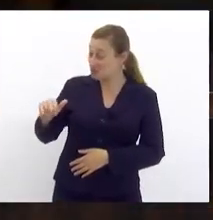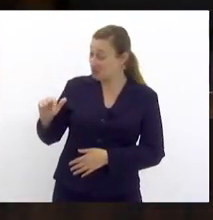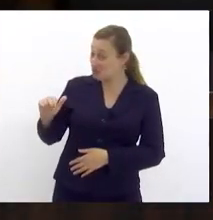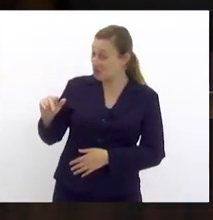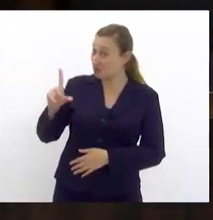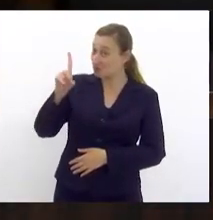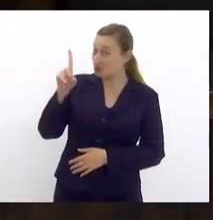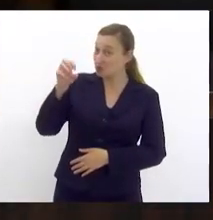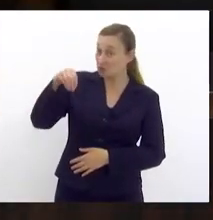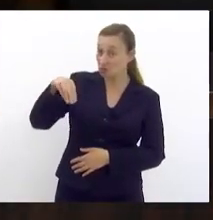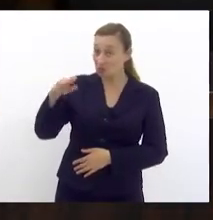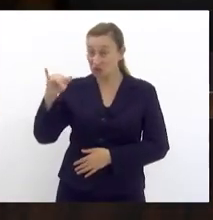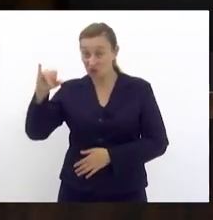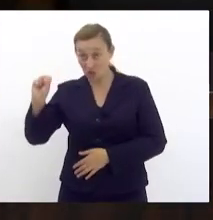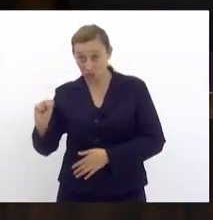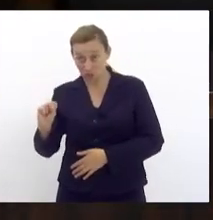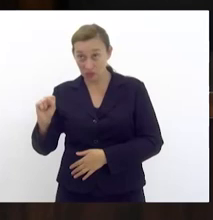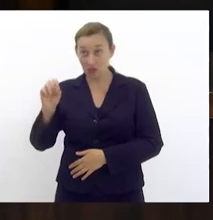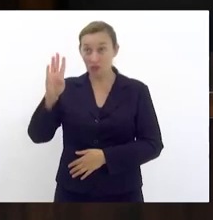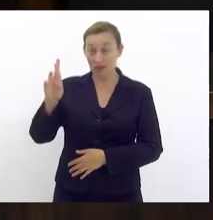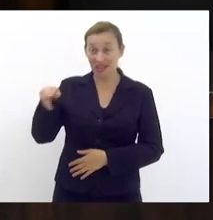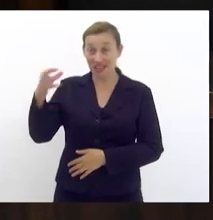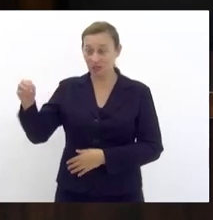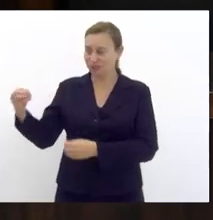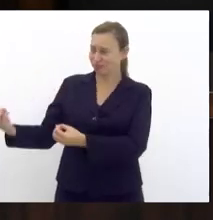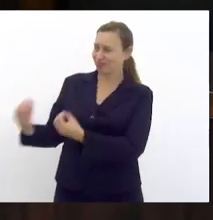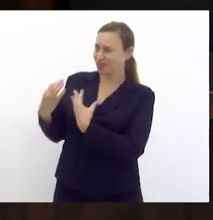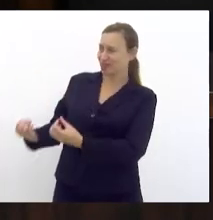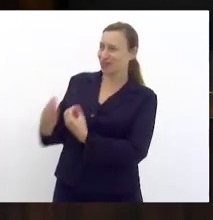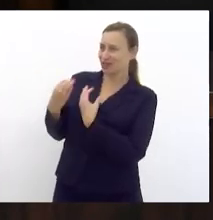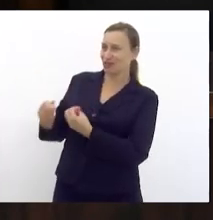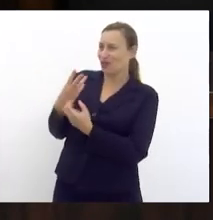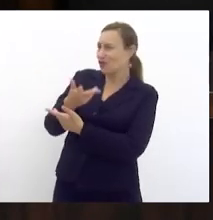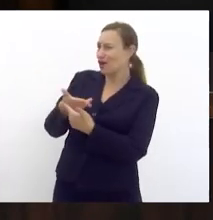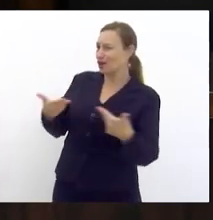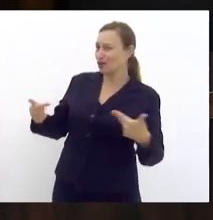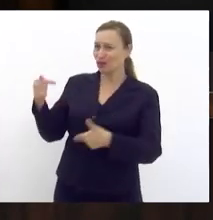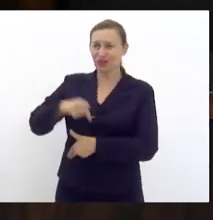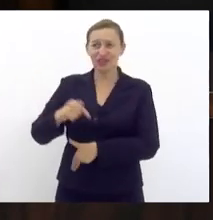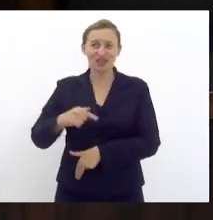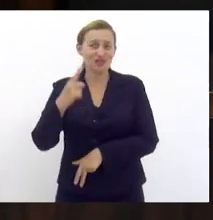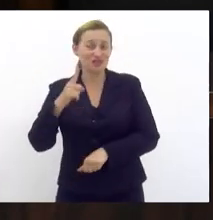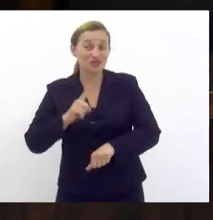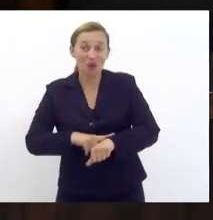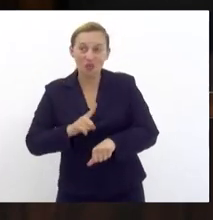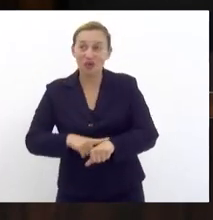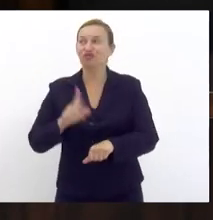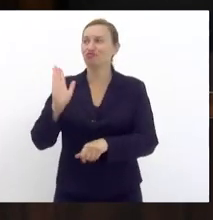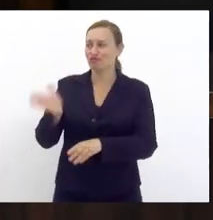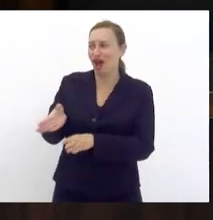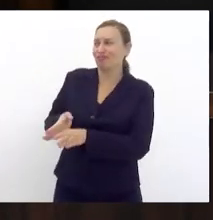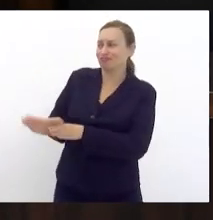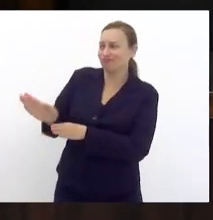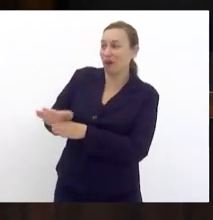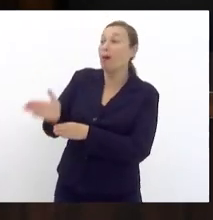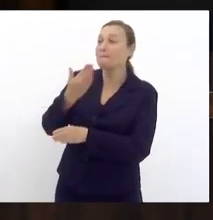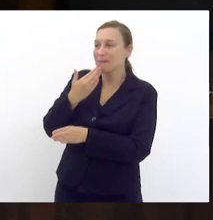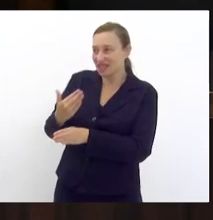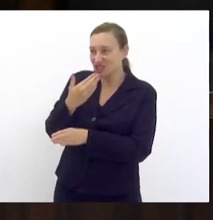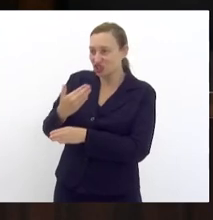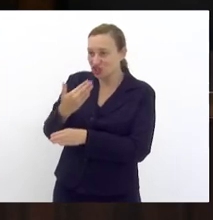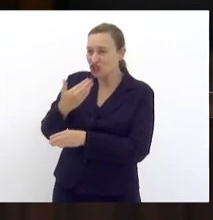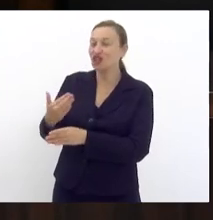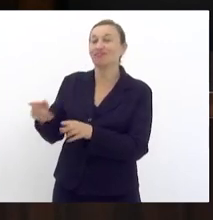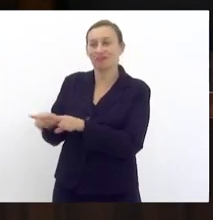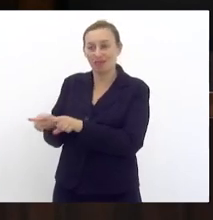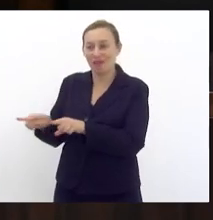Domingos Brazão. Está sempre aqui me ensinando muitas coisas aqui, muitos momentos. Já pedi orientação a ele, pela